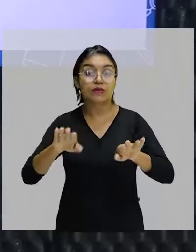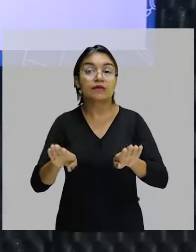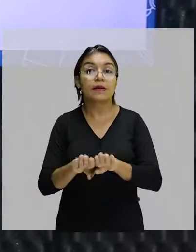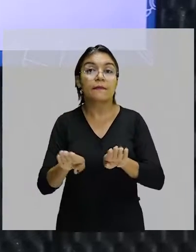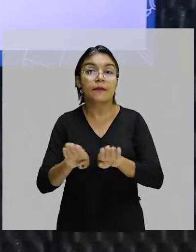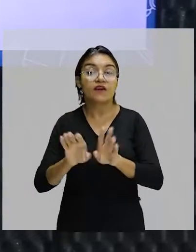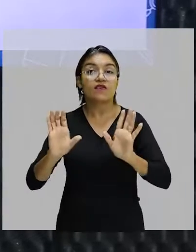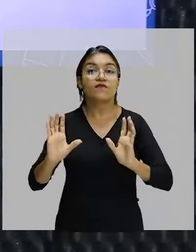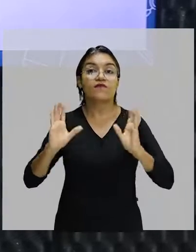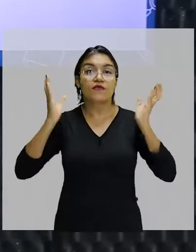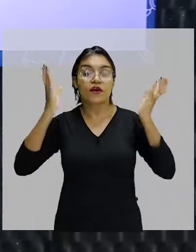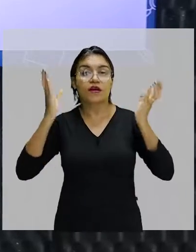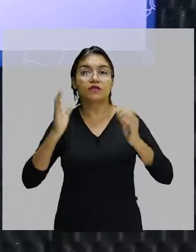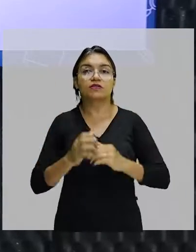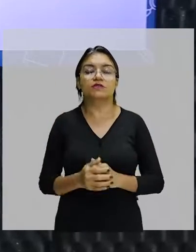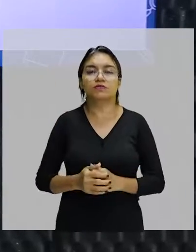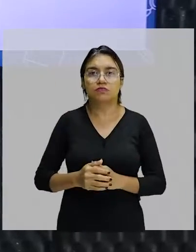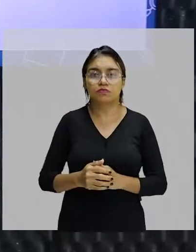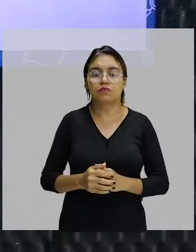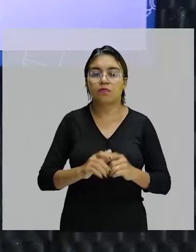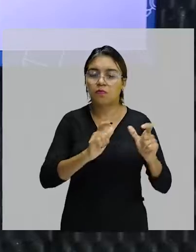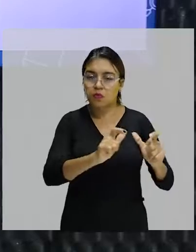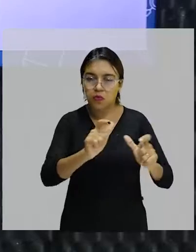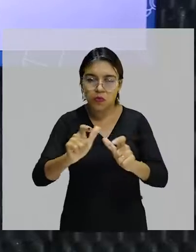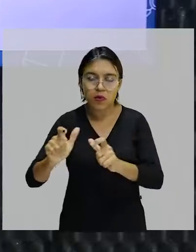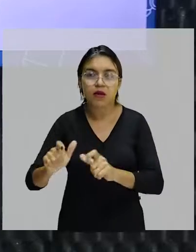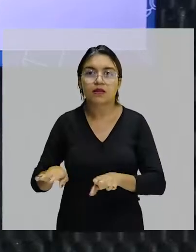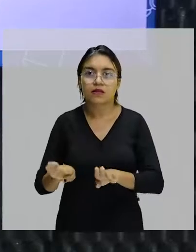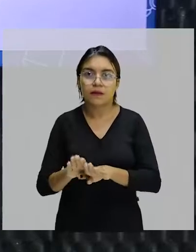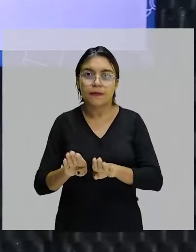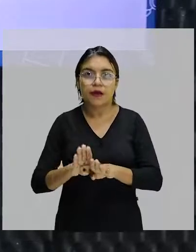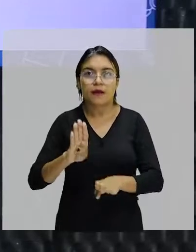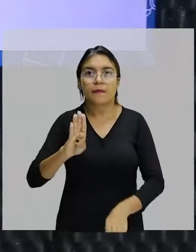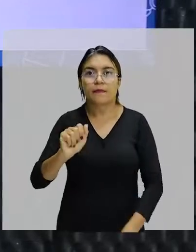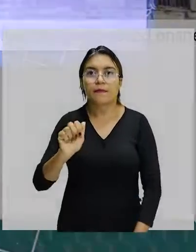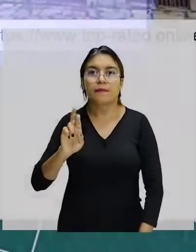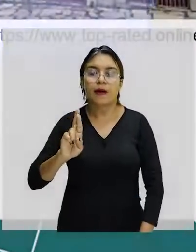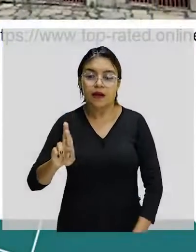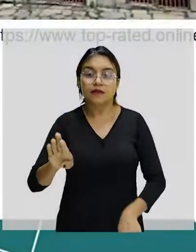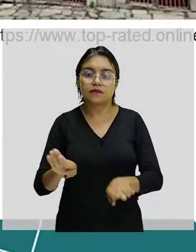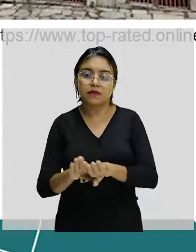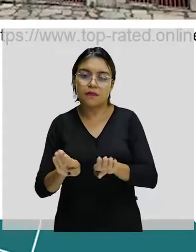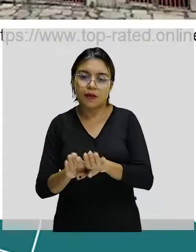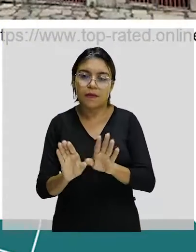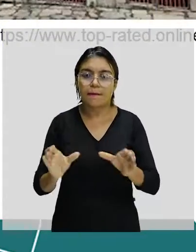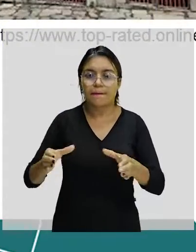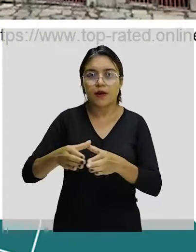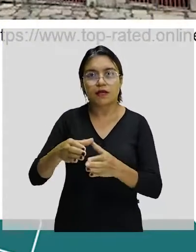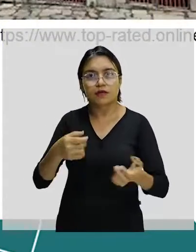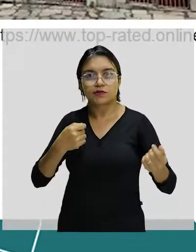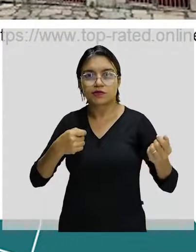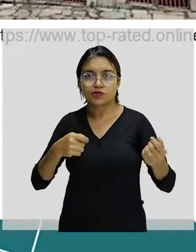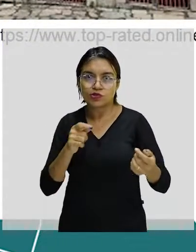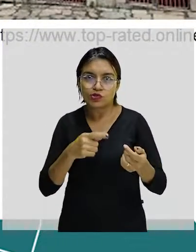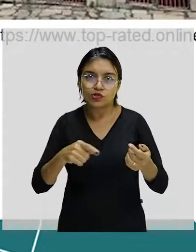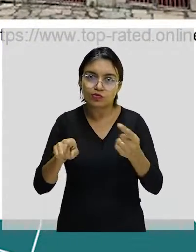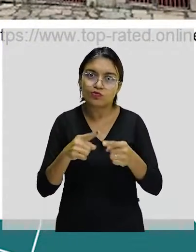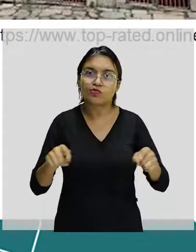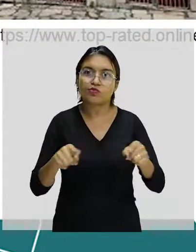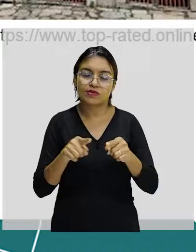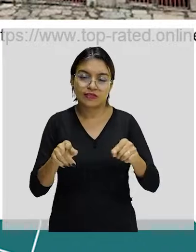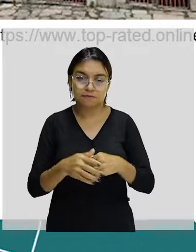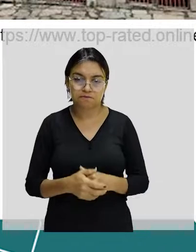de festas locais, bares ou mesmo de bandas que oferecem essas apresentações. E aí,